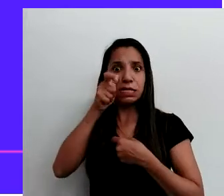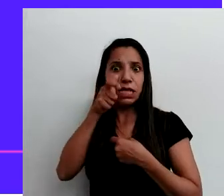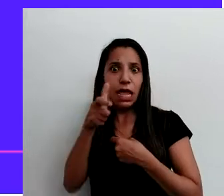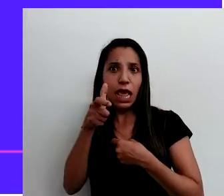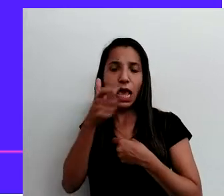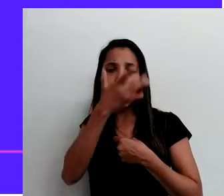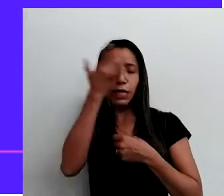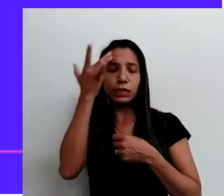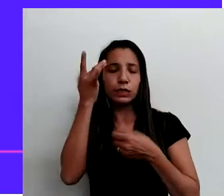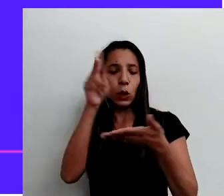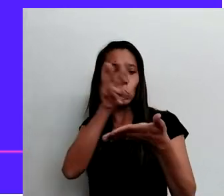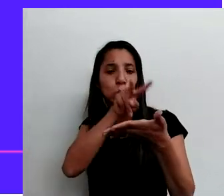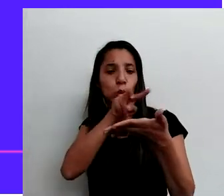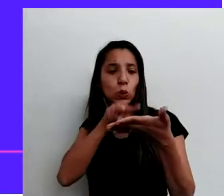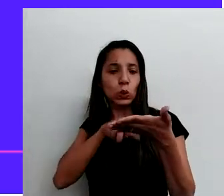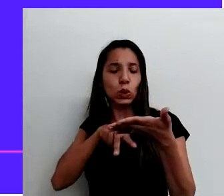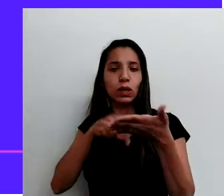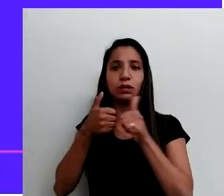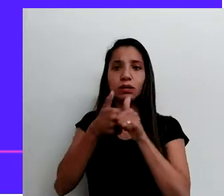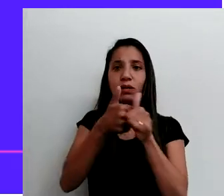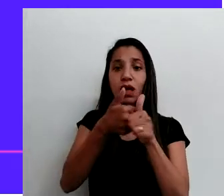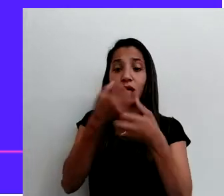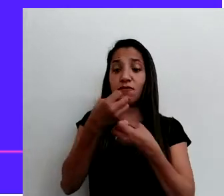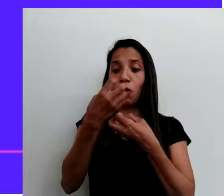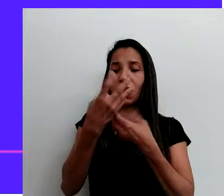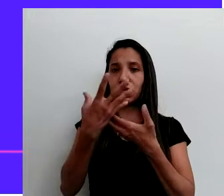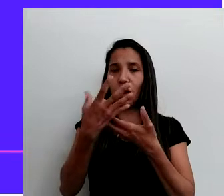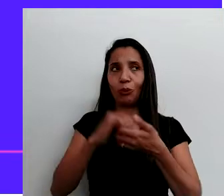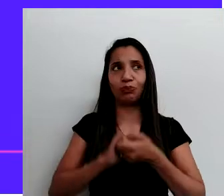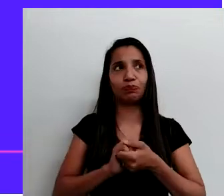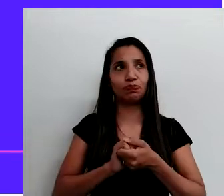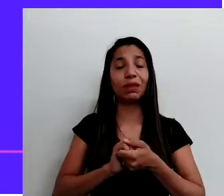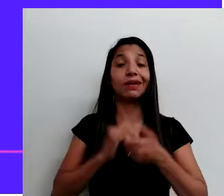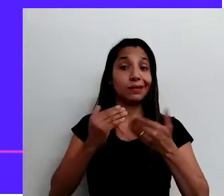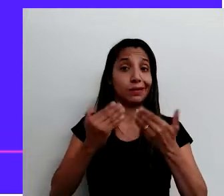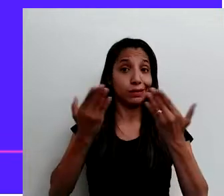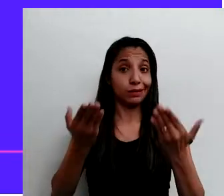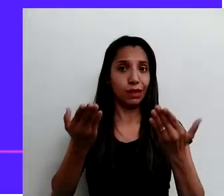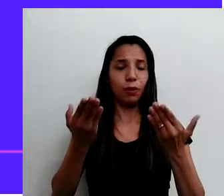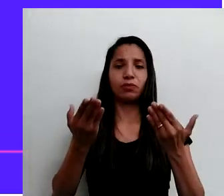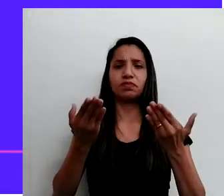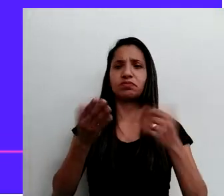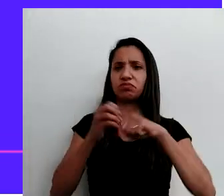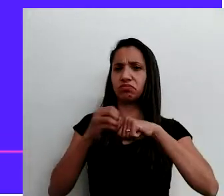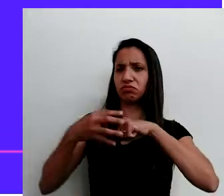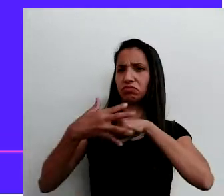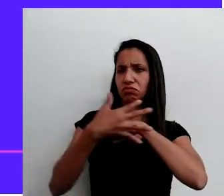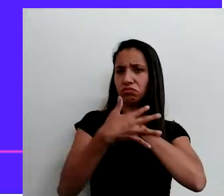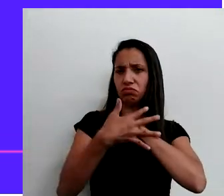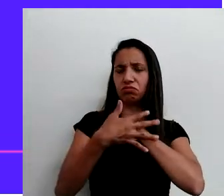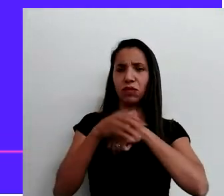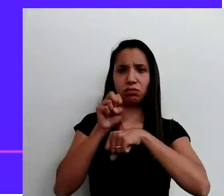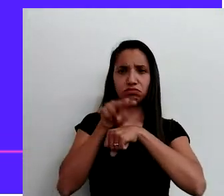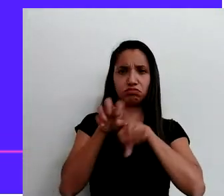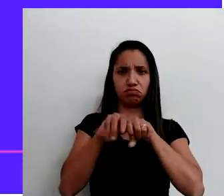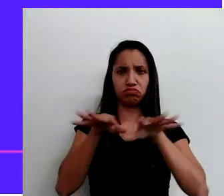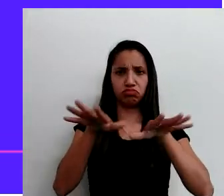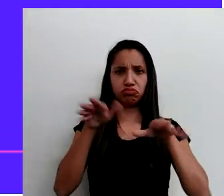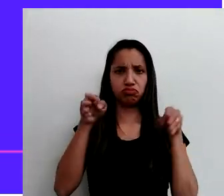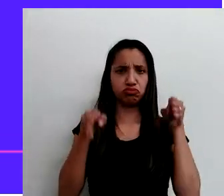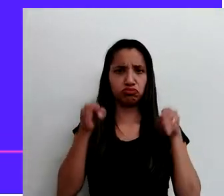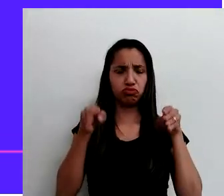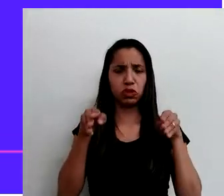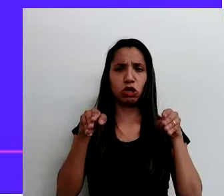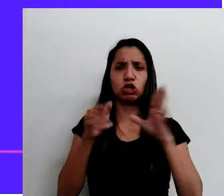é, assim como na cobertura, né, da pandemia, a gente tem uma, acho que